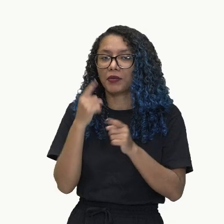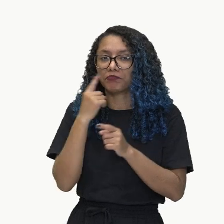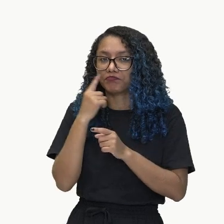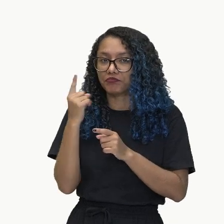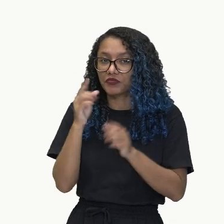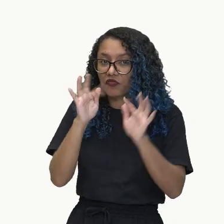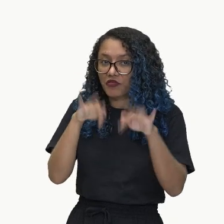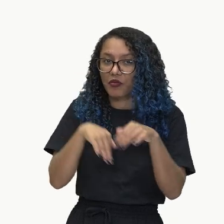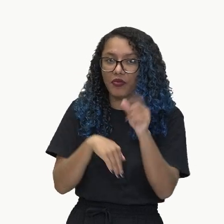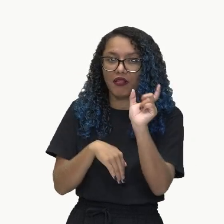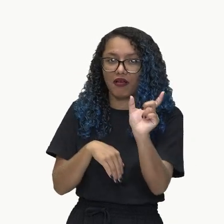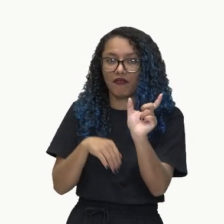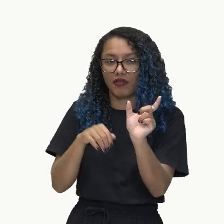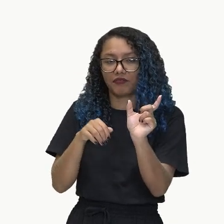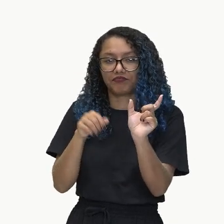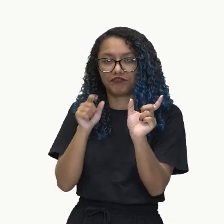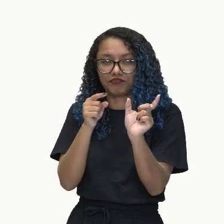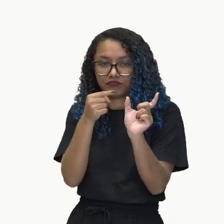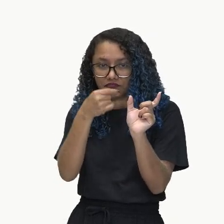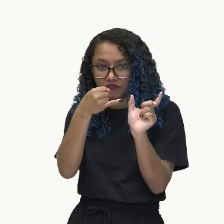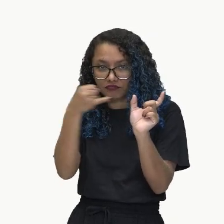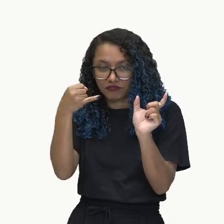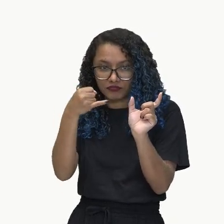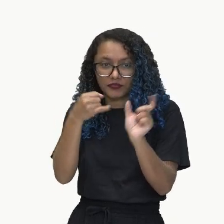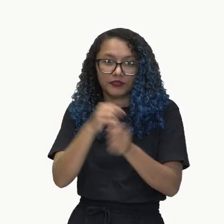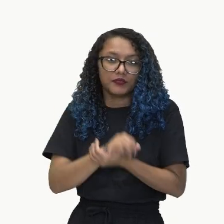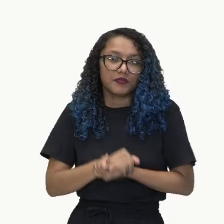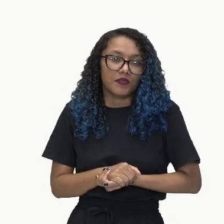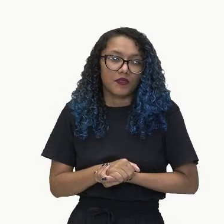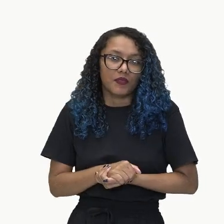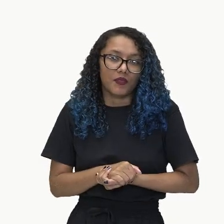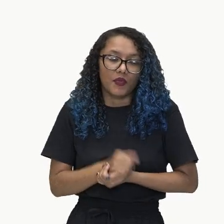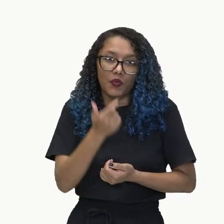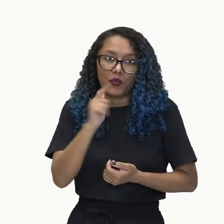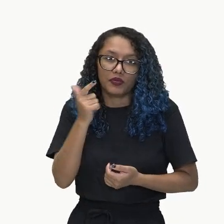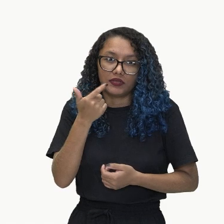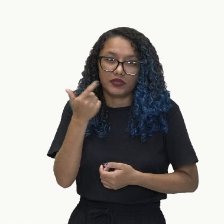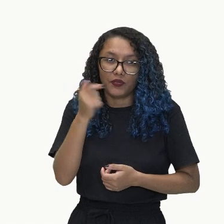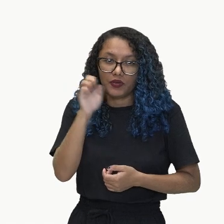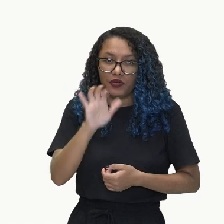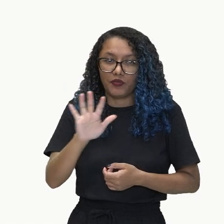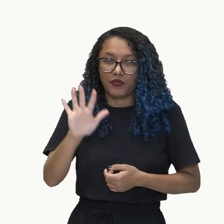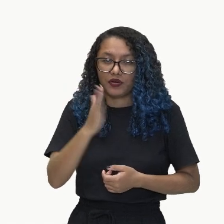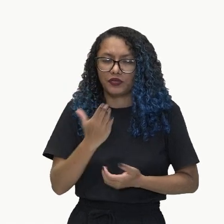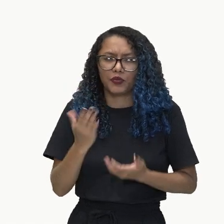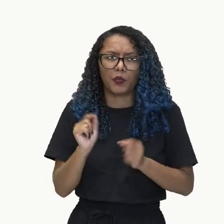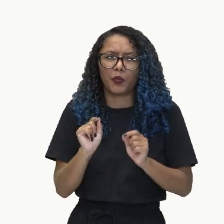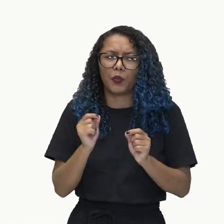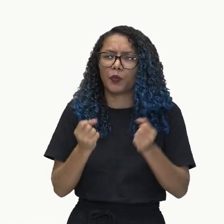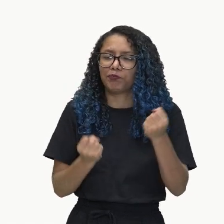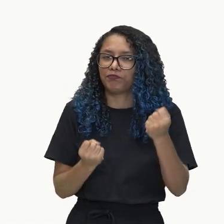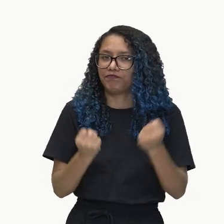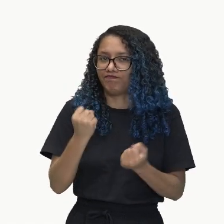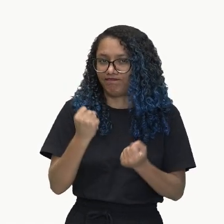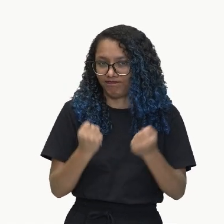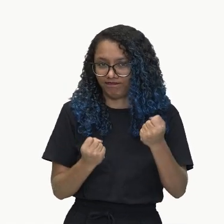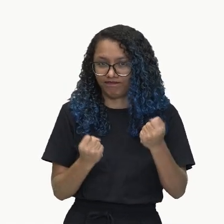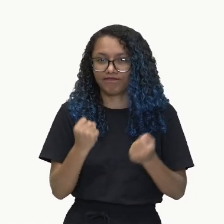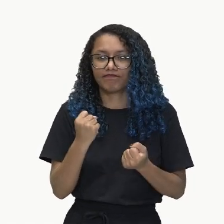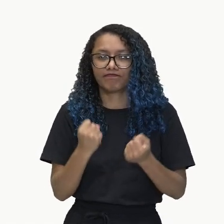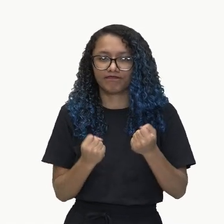maracu já na segunda imagem Olha o que nós temos na segunda imagem um carro um um